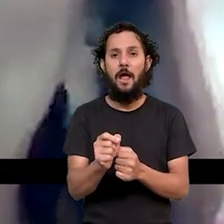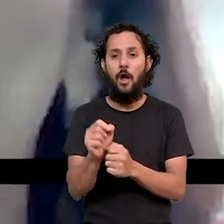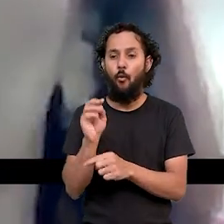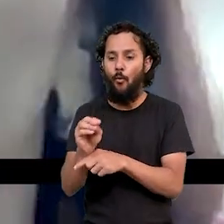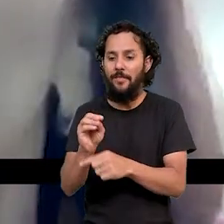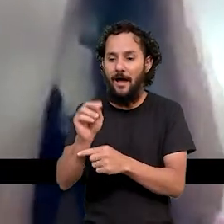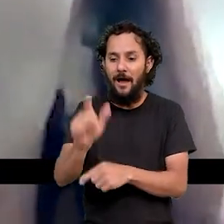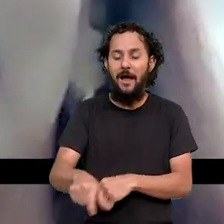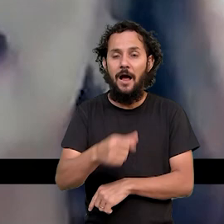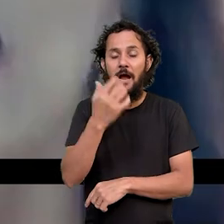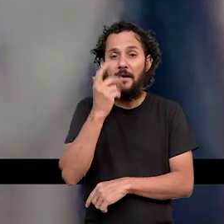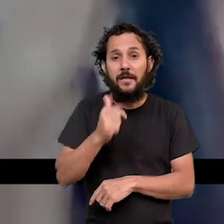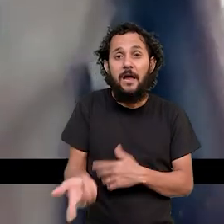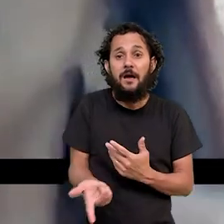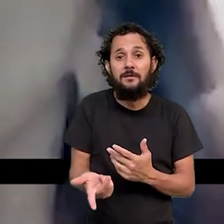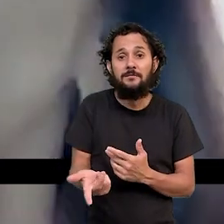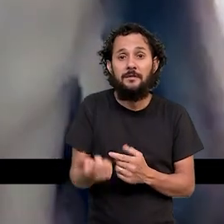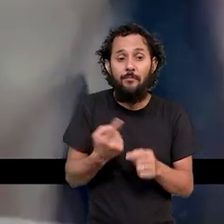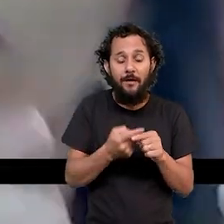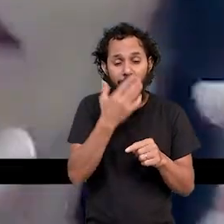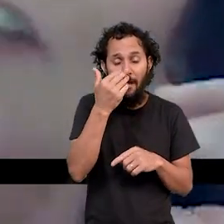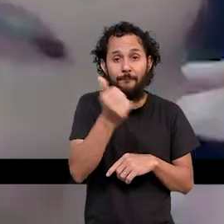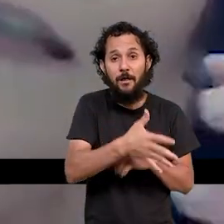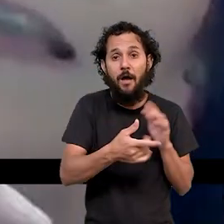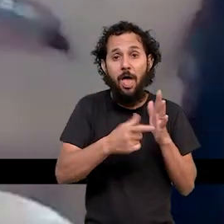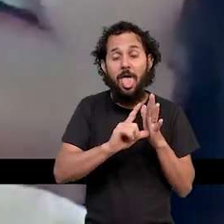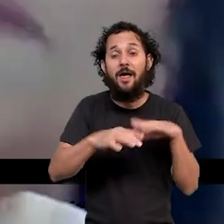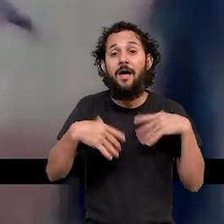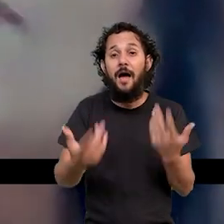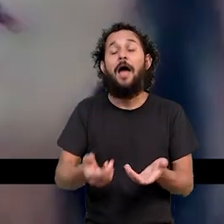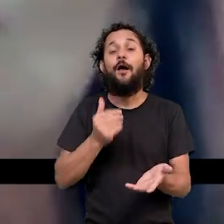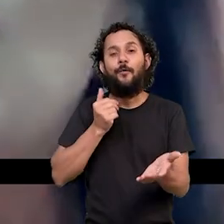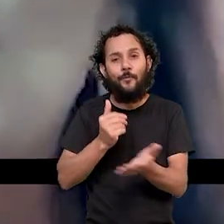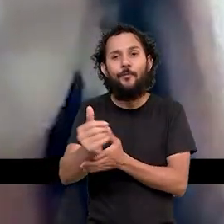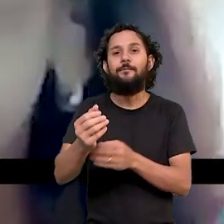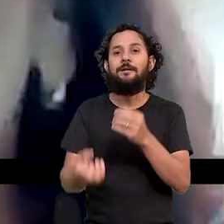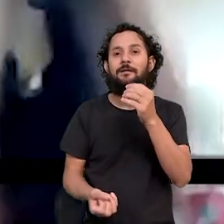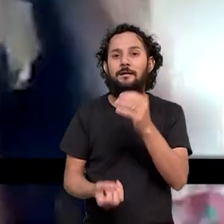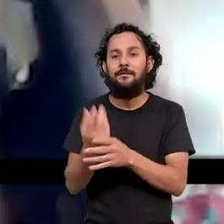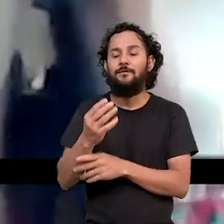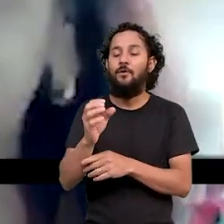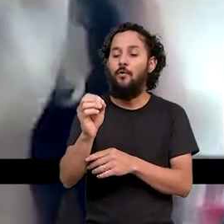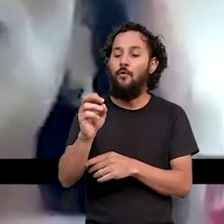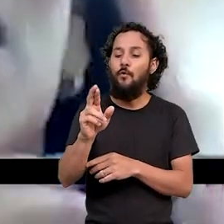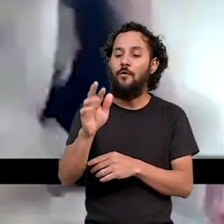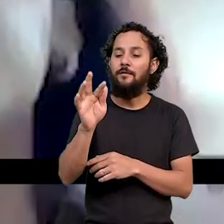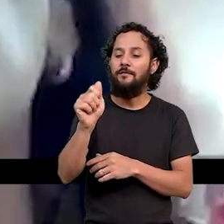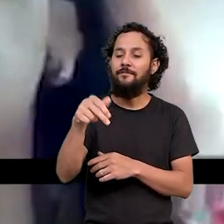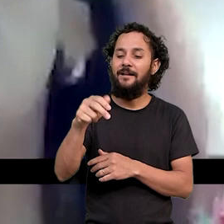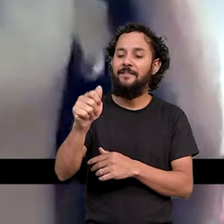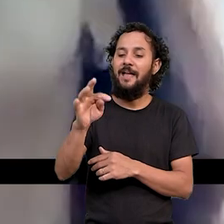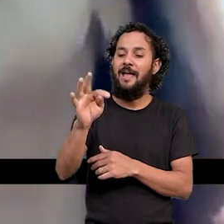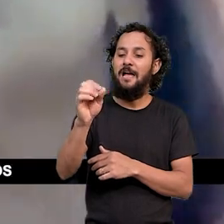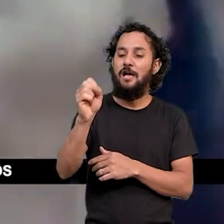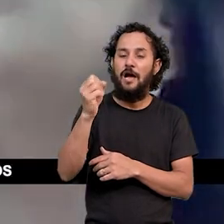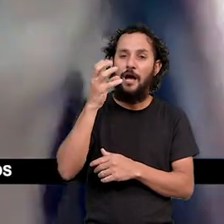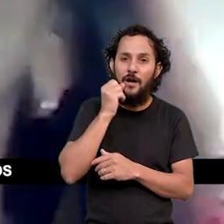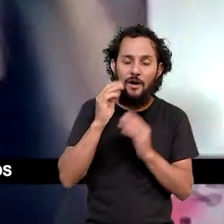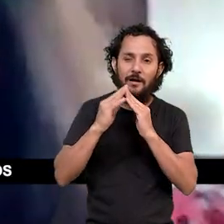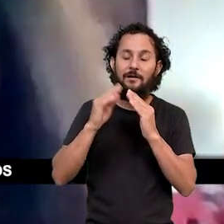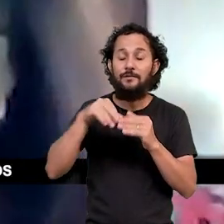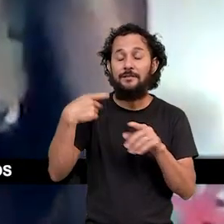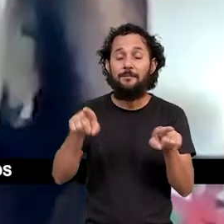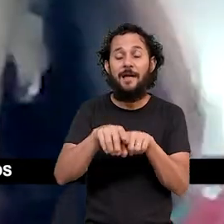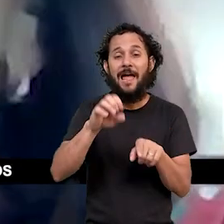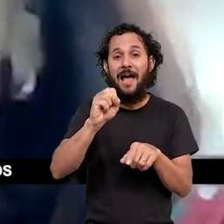crianças abandonadas, e é exatamente a partir daí que começam a surgir os orfanatos, que começam a surgir